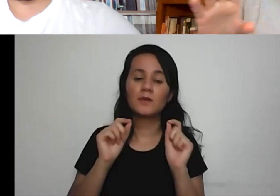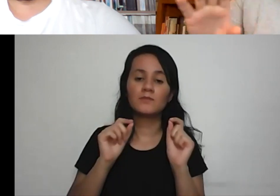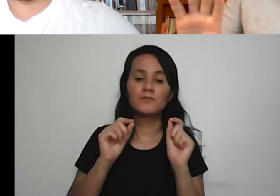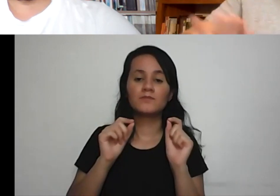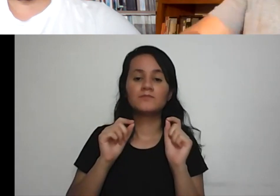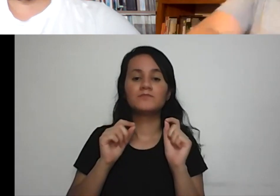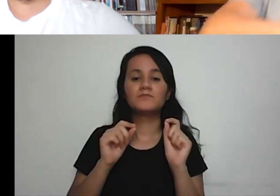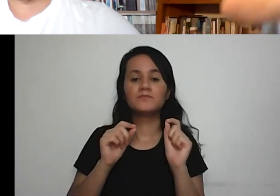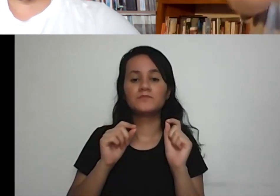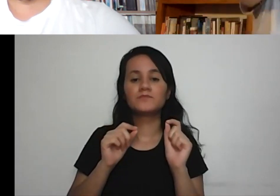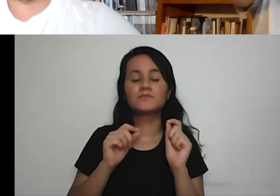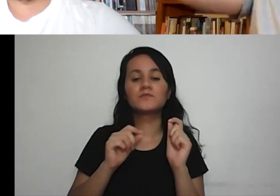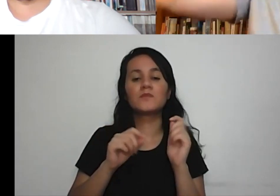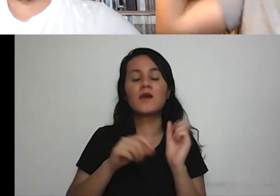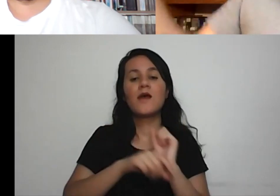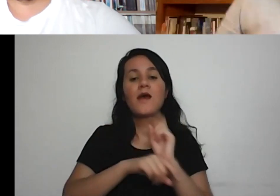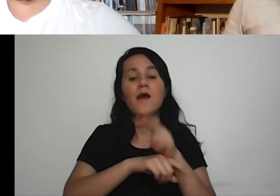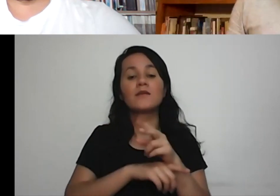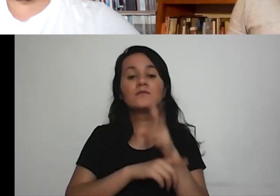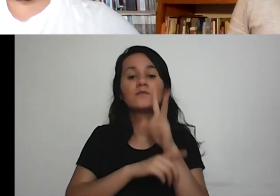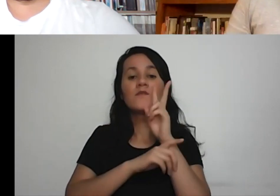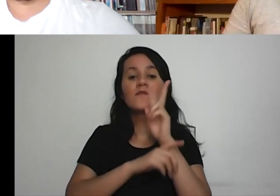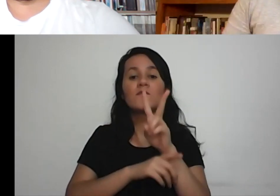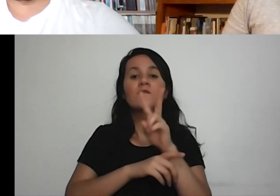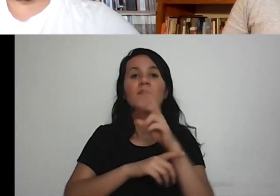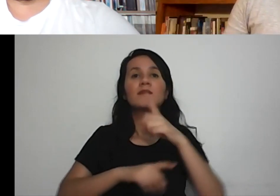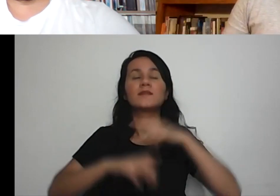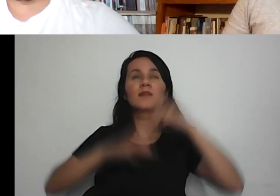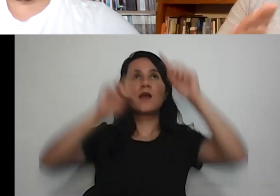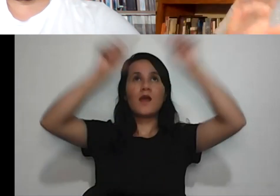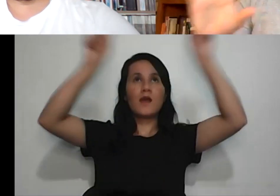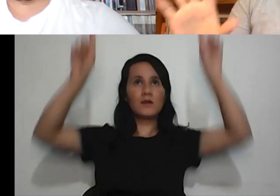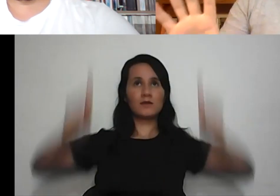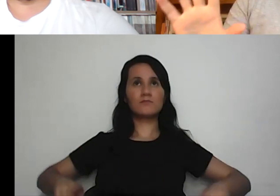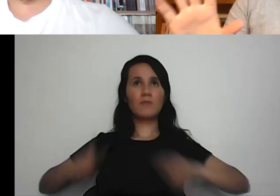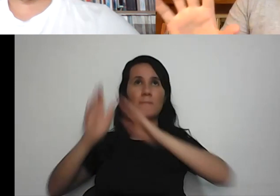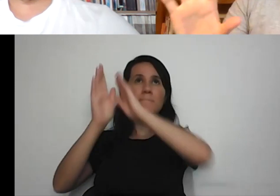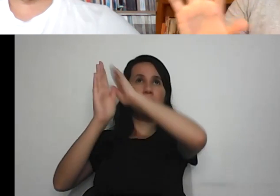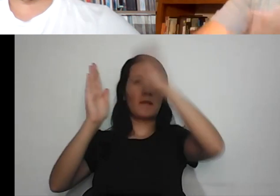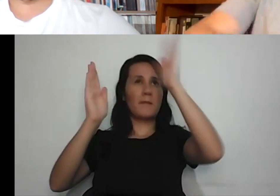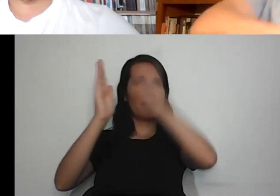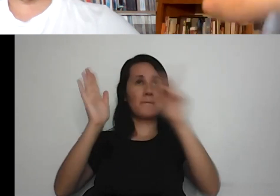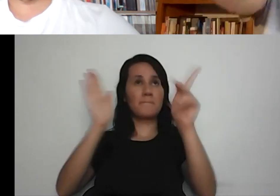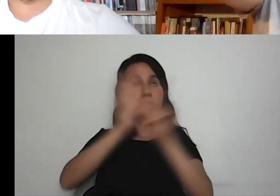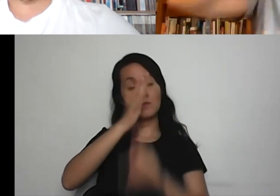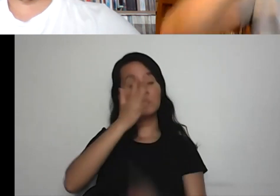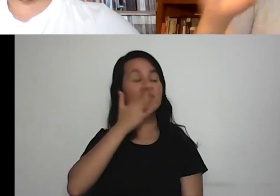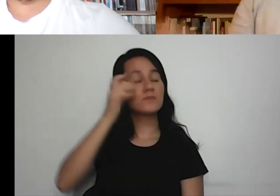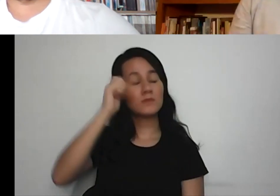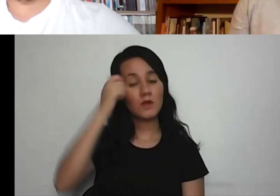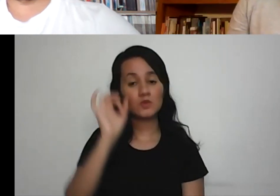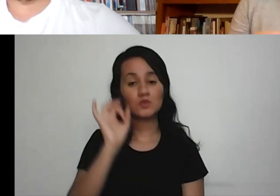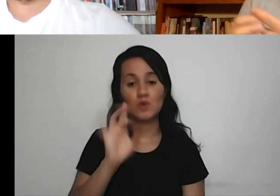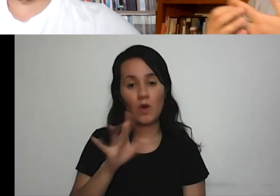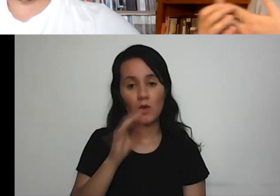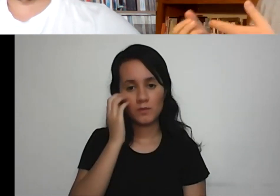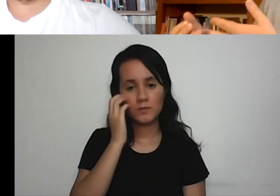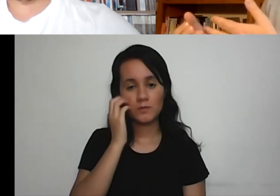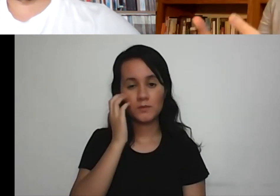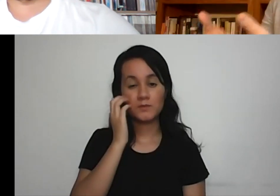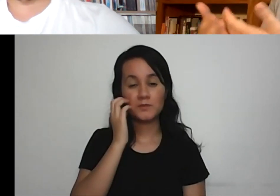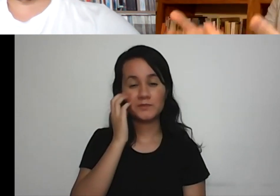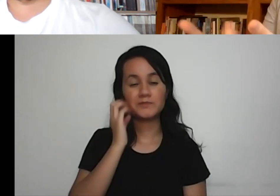entra na livraria, a primeira coisa que você vê é uma grande estante só com autores negros. Exatamente porque acho